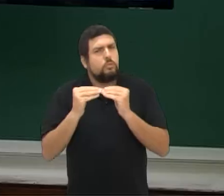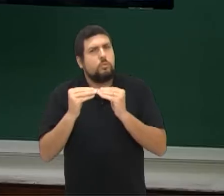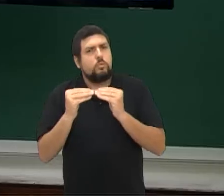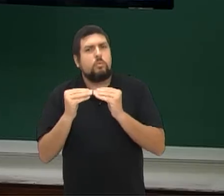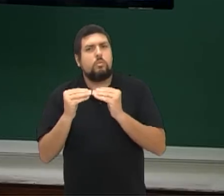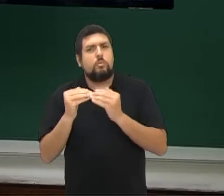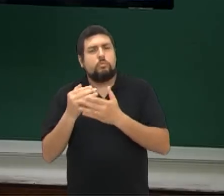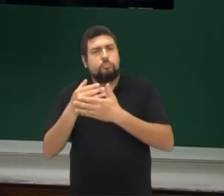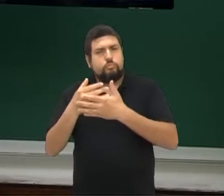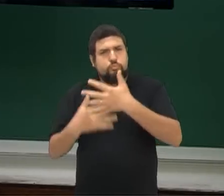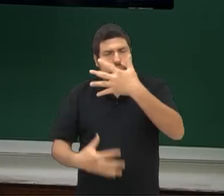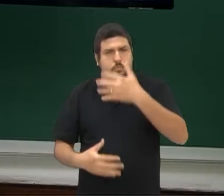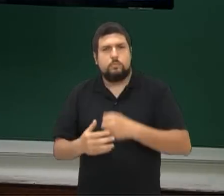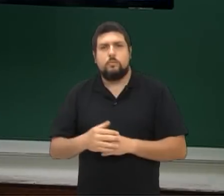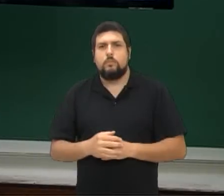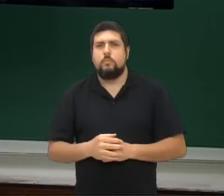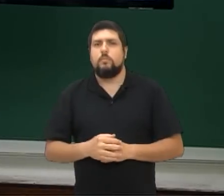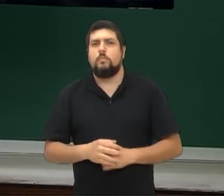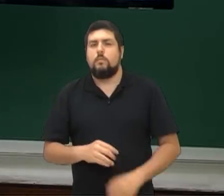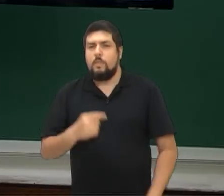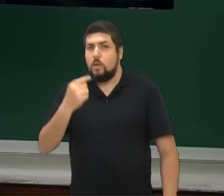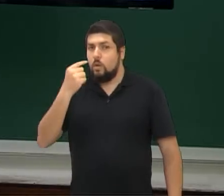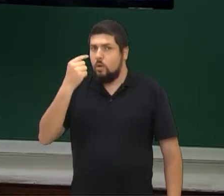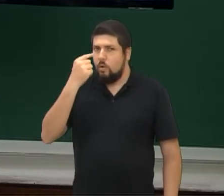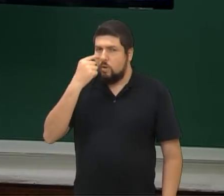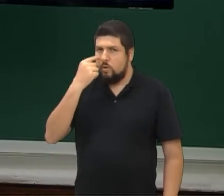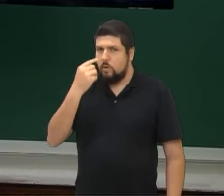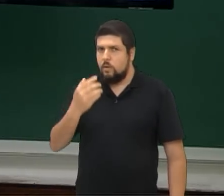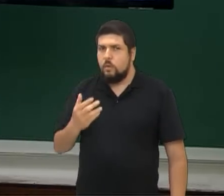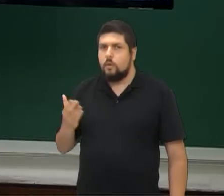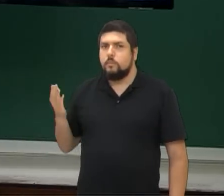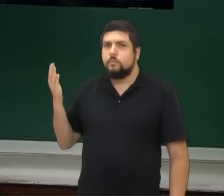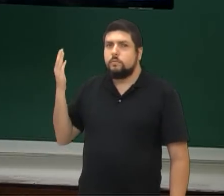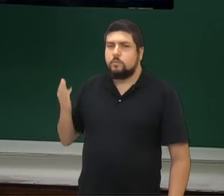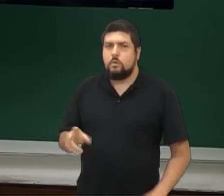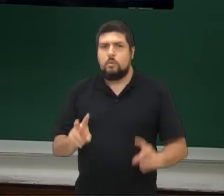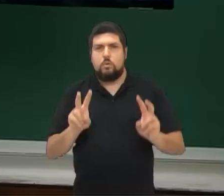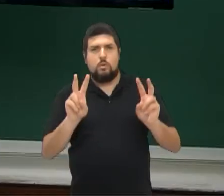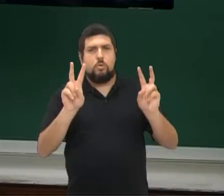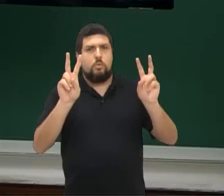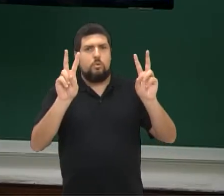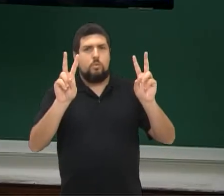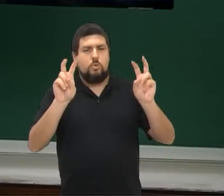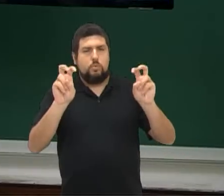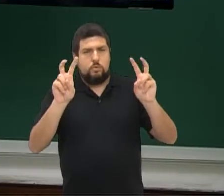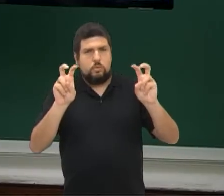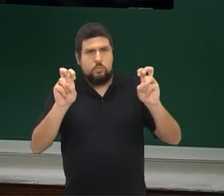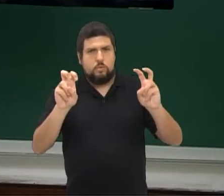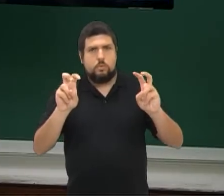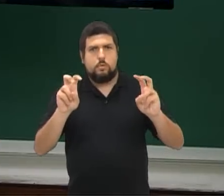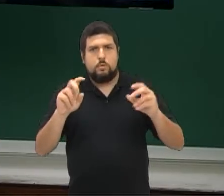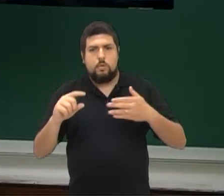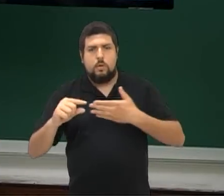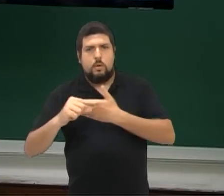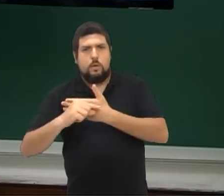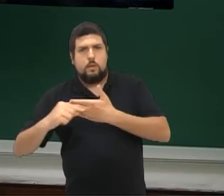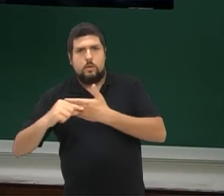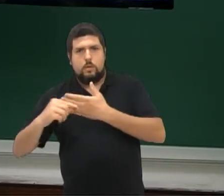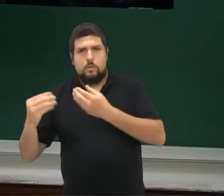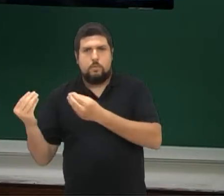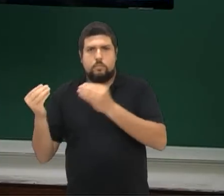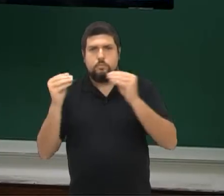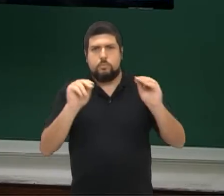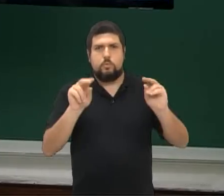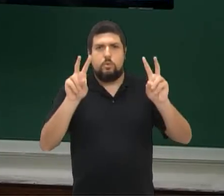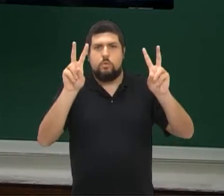esse último, eu quero que você repare no título dado pela Fernanda, tá, de Souza Fagundes ao artigo que ela produziu. Olha o